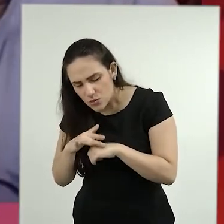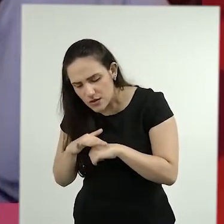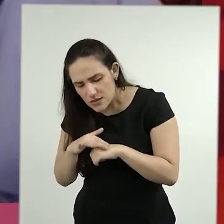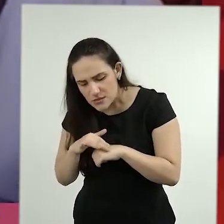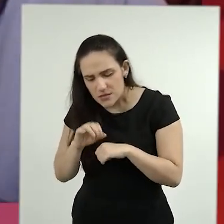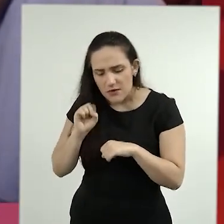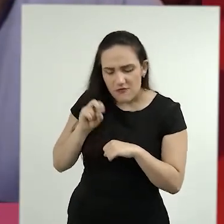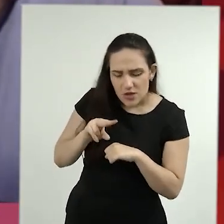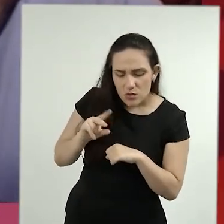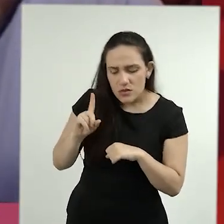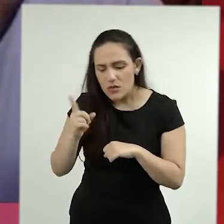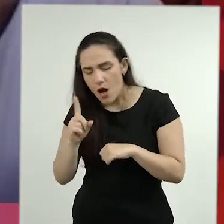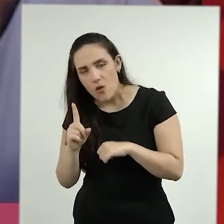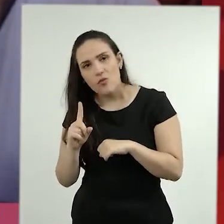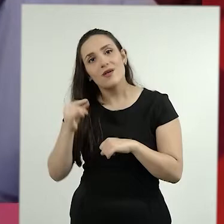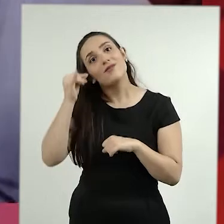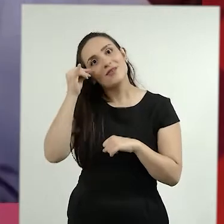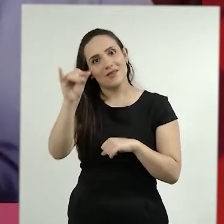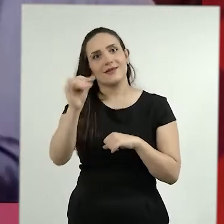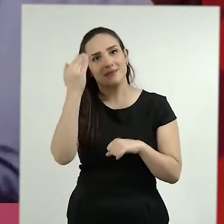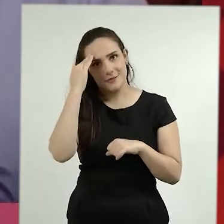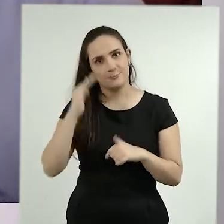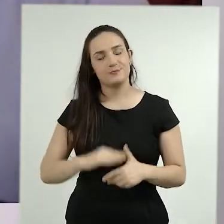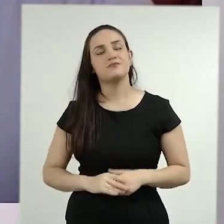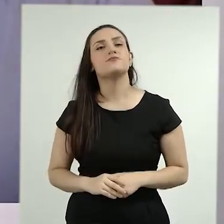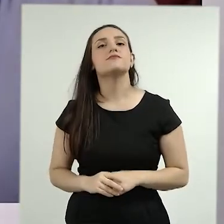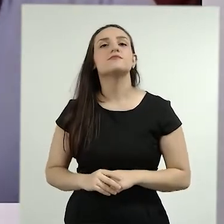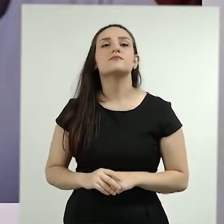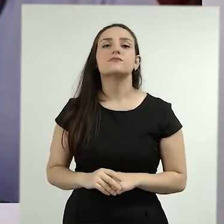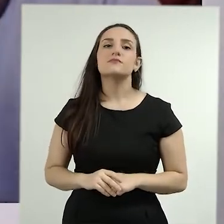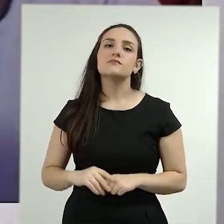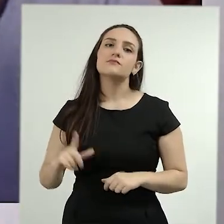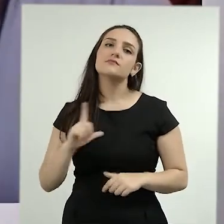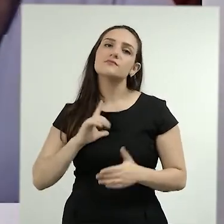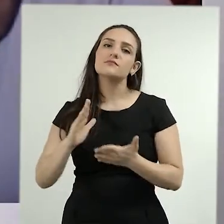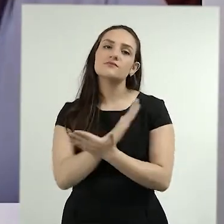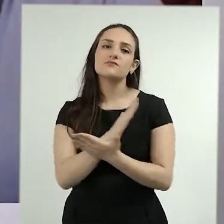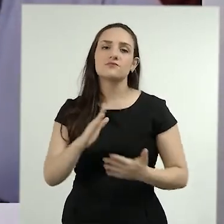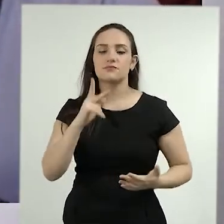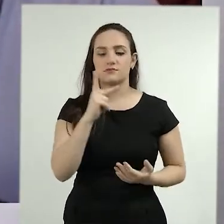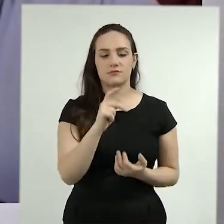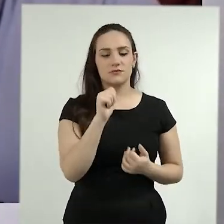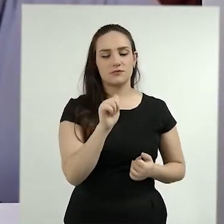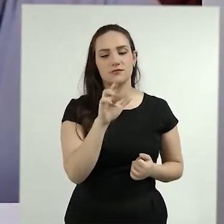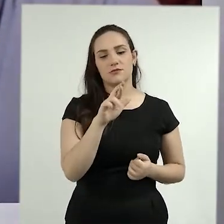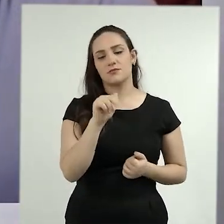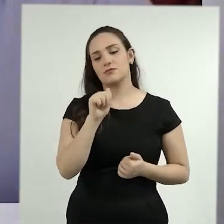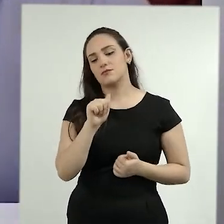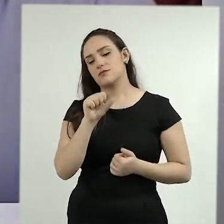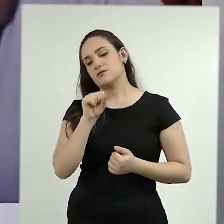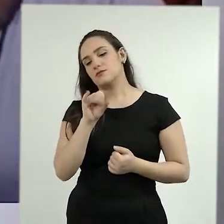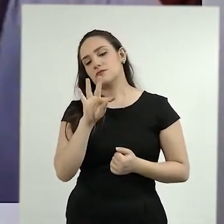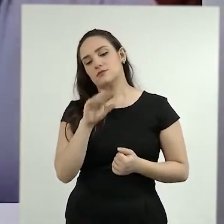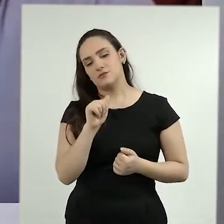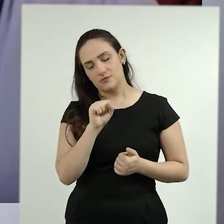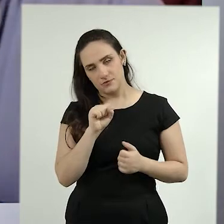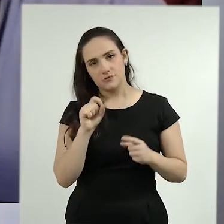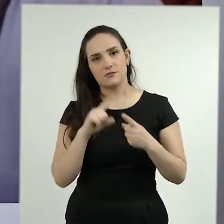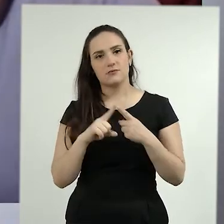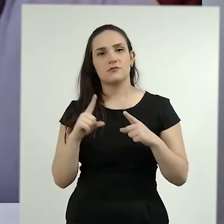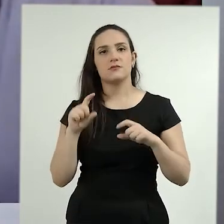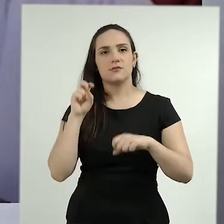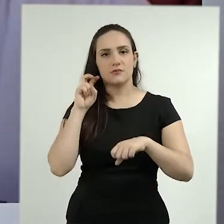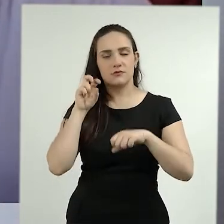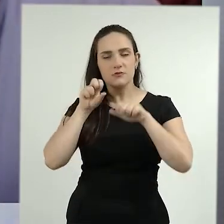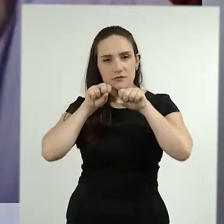da saúde da população. Então, a gente tem aí alguns parasitas, alguns vírus,